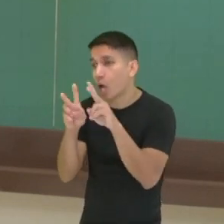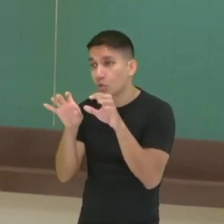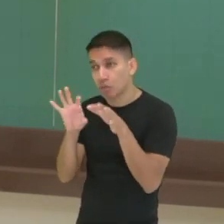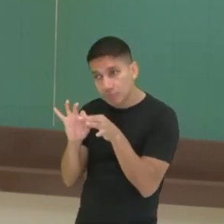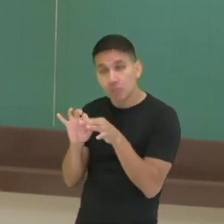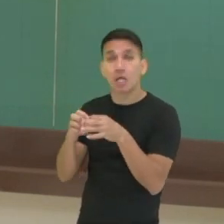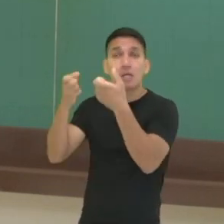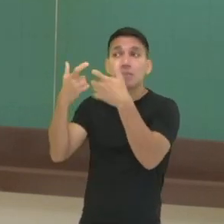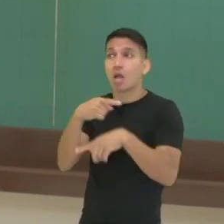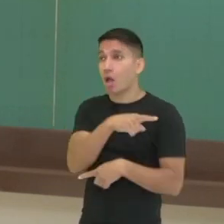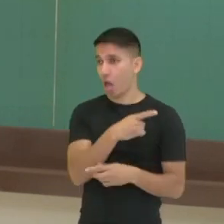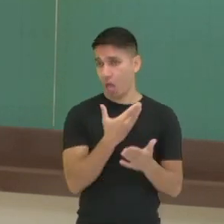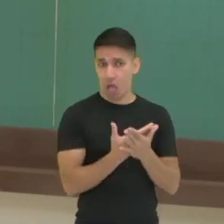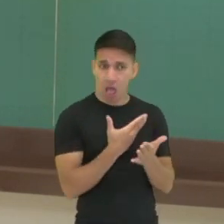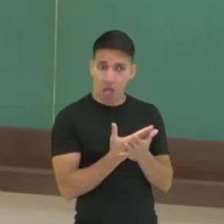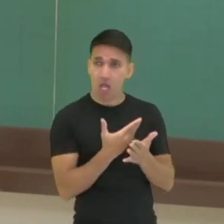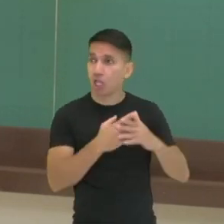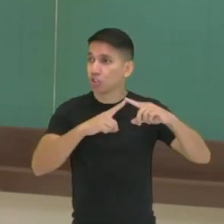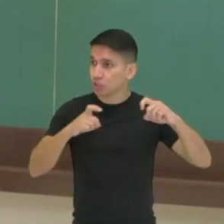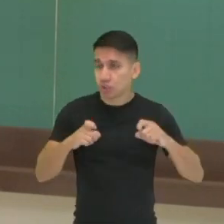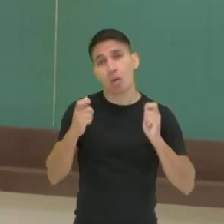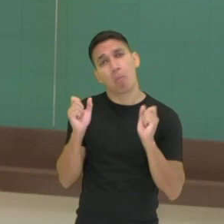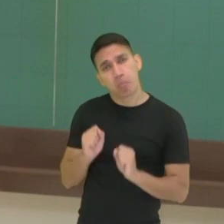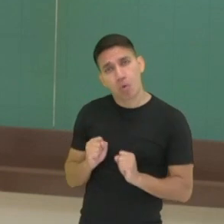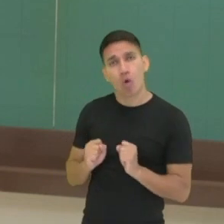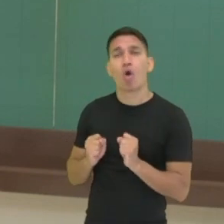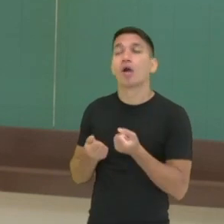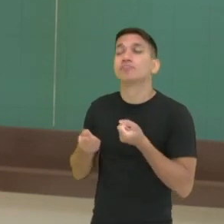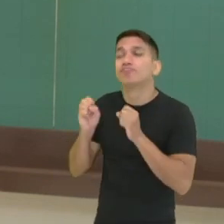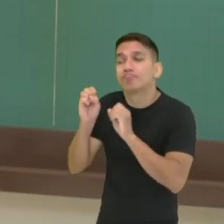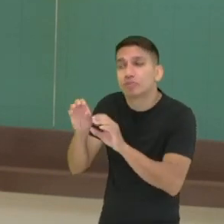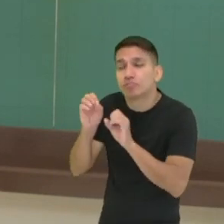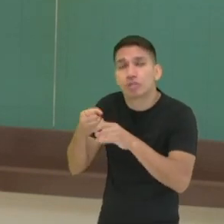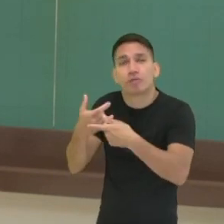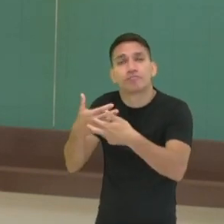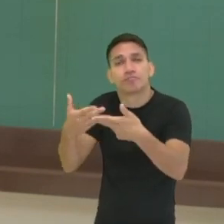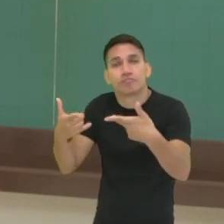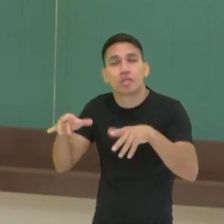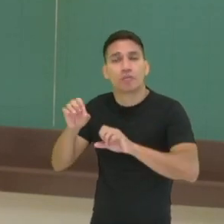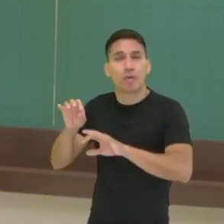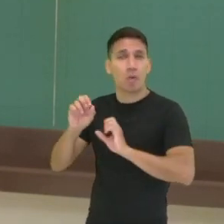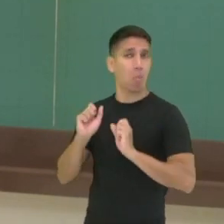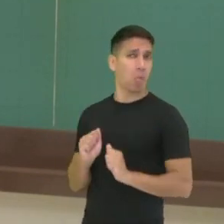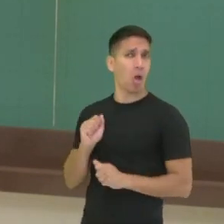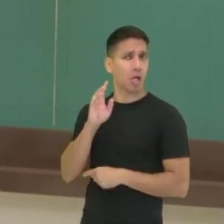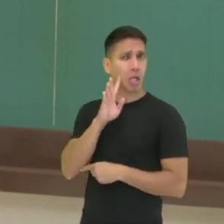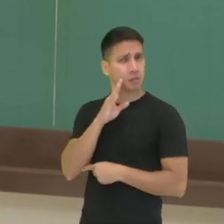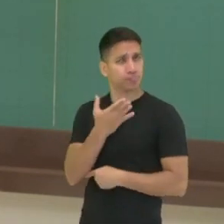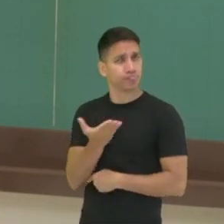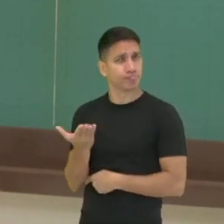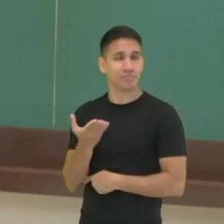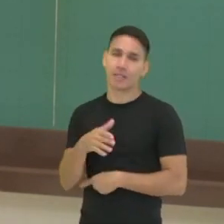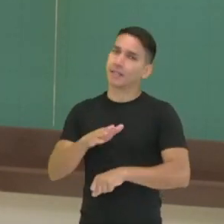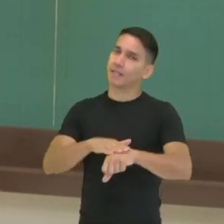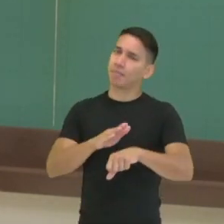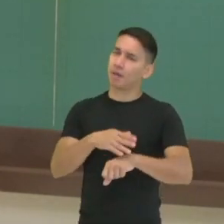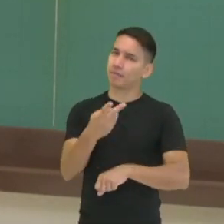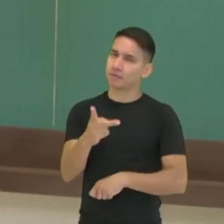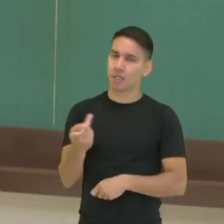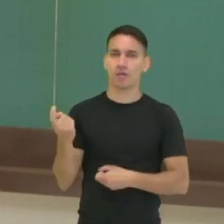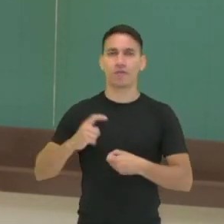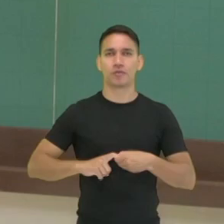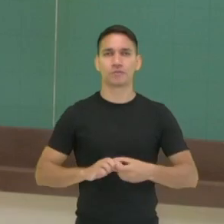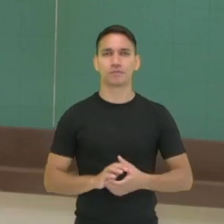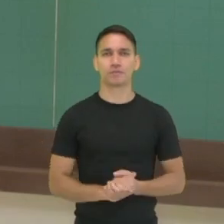na aula de ciências e você pode ensinar muitas coisas para eles. Olha que legal! Vou dar um tempinho para vocês e